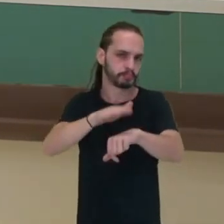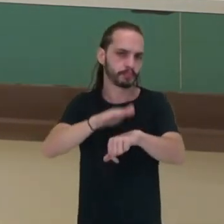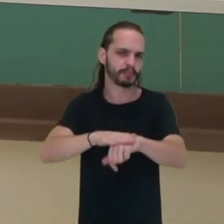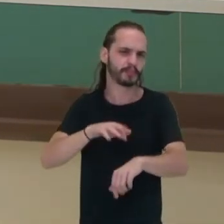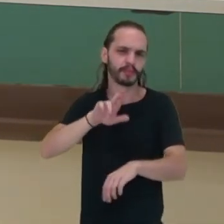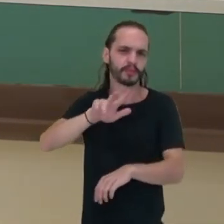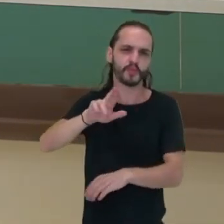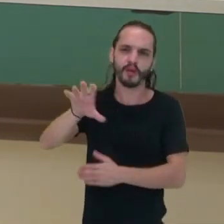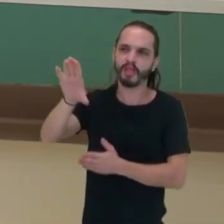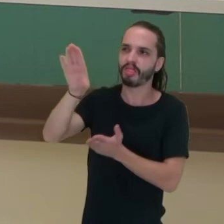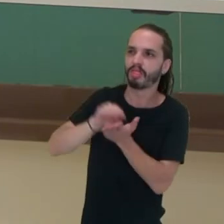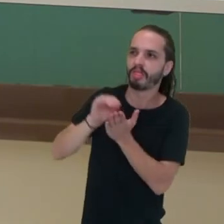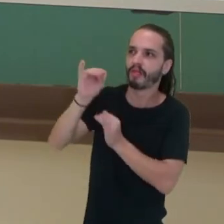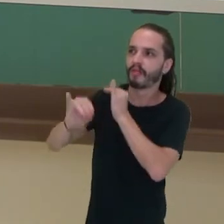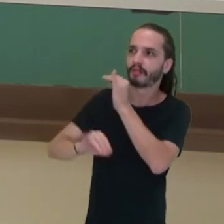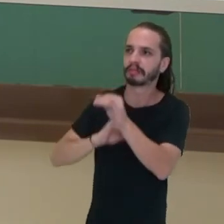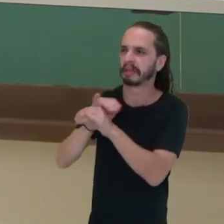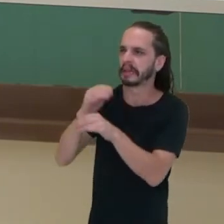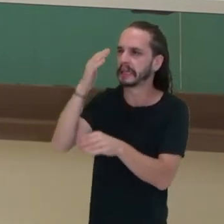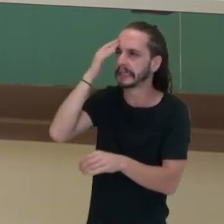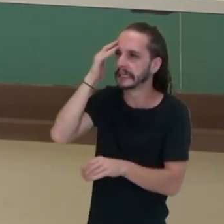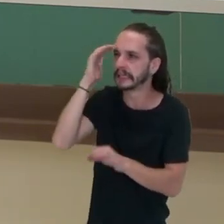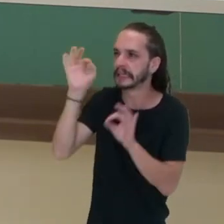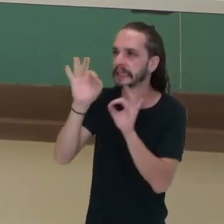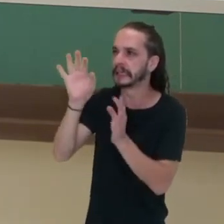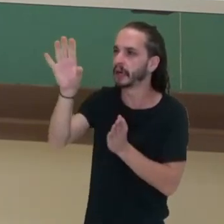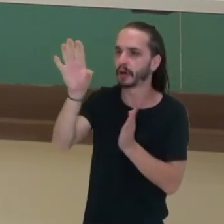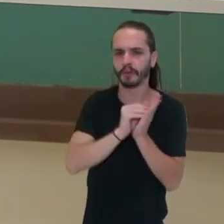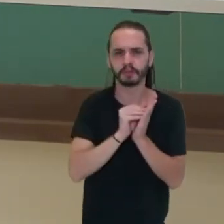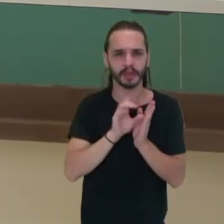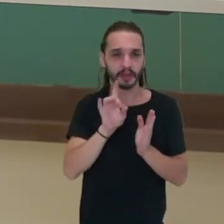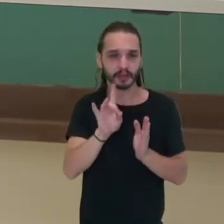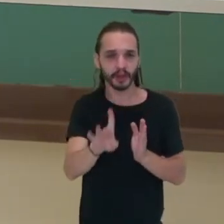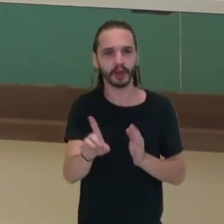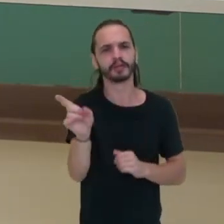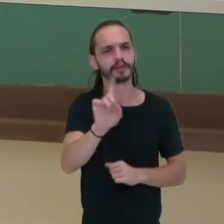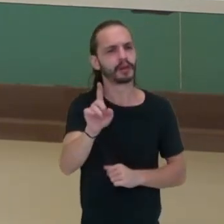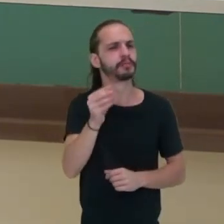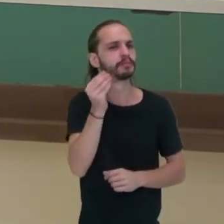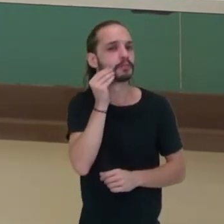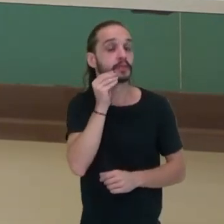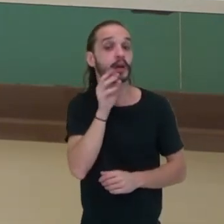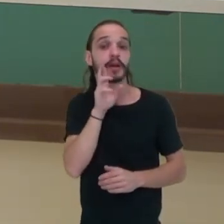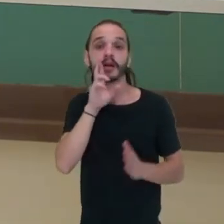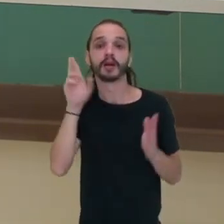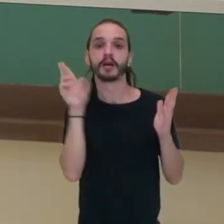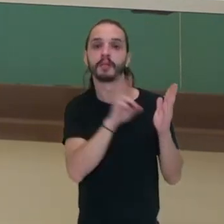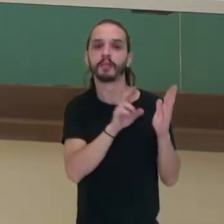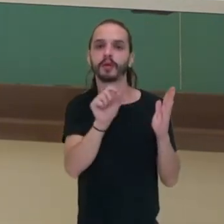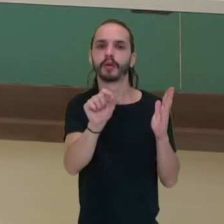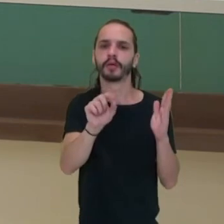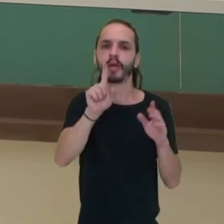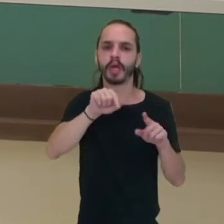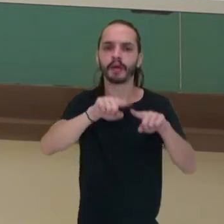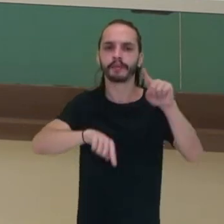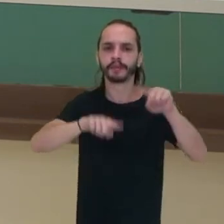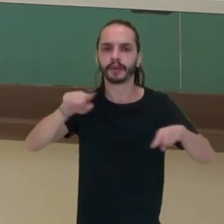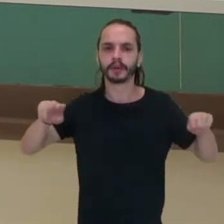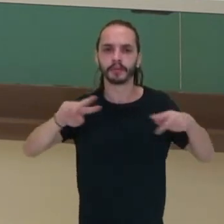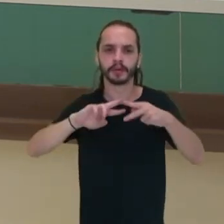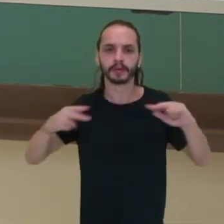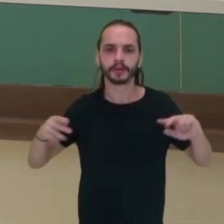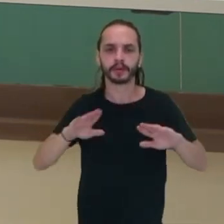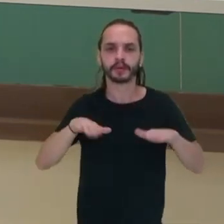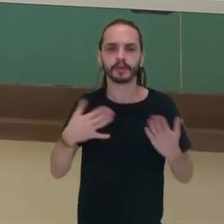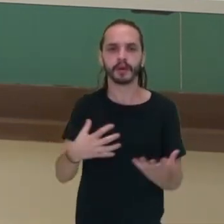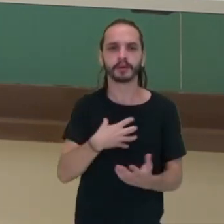que talvez você não esteja entendendo o que está sendo falado. Tenta responder o que é variabilidade genética e quais os